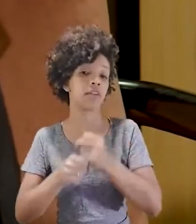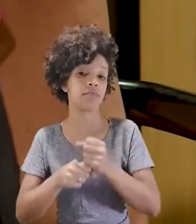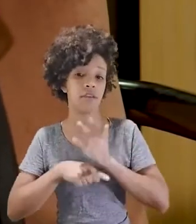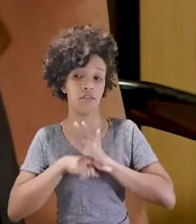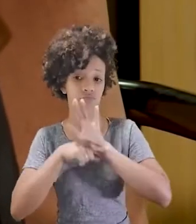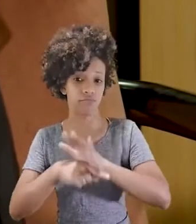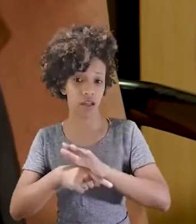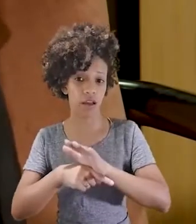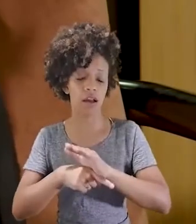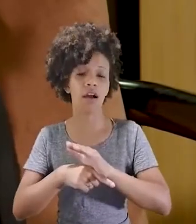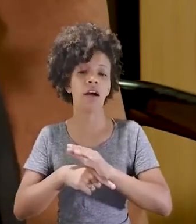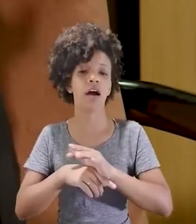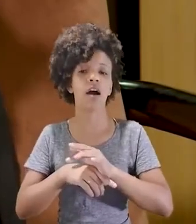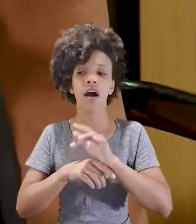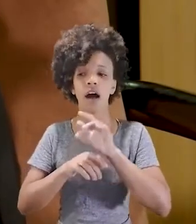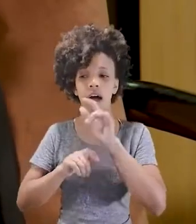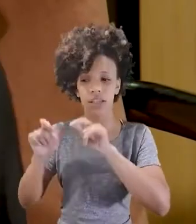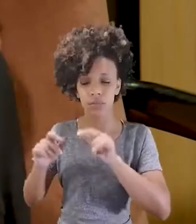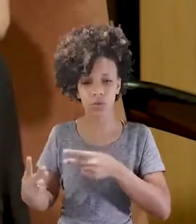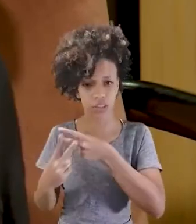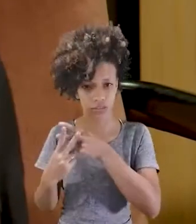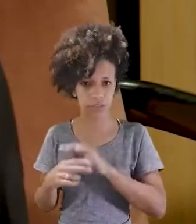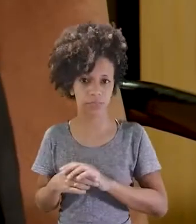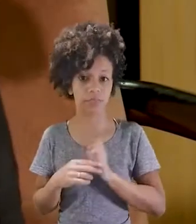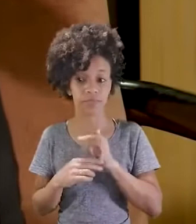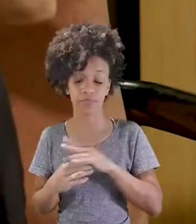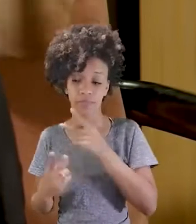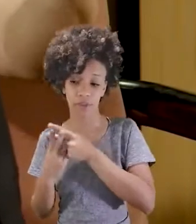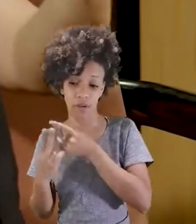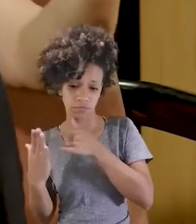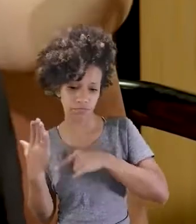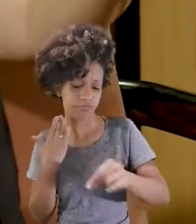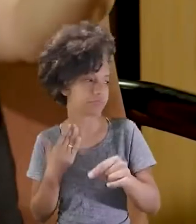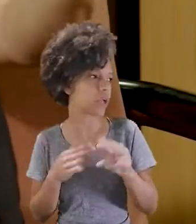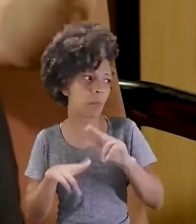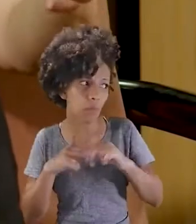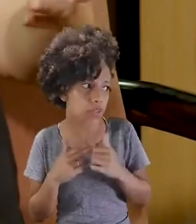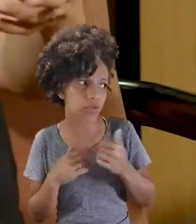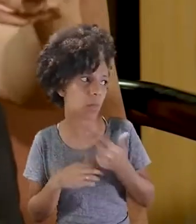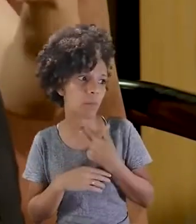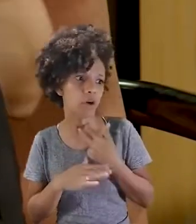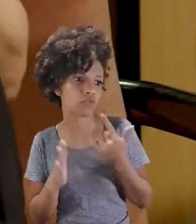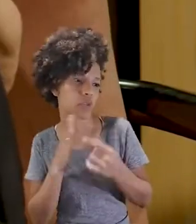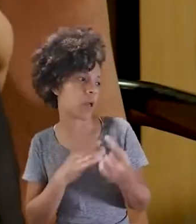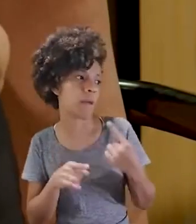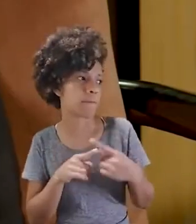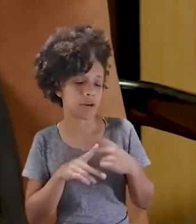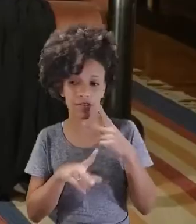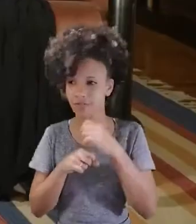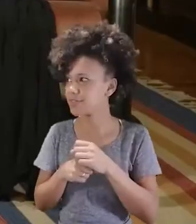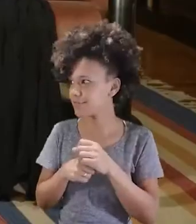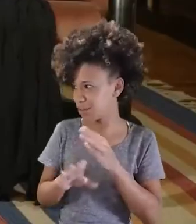fortalecer ajudado que eu vou quem tá cumprindo quem tá preso então se você sai da cadeia por isso que você não pode ir embora porque você tem que